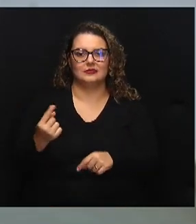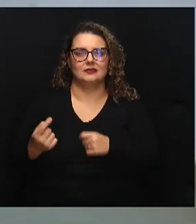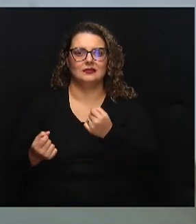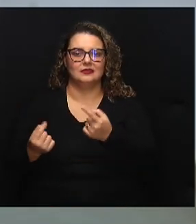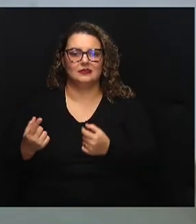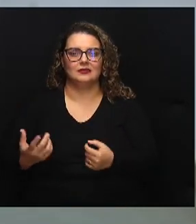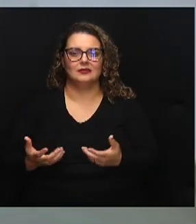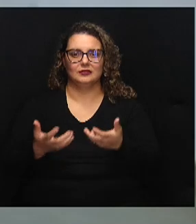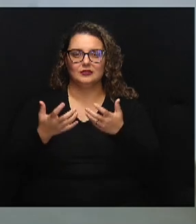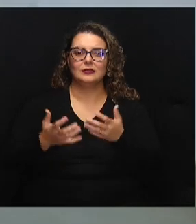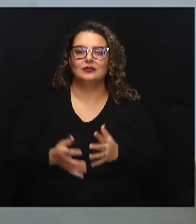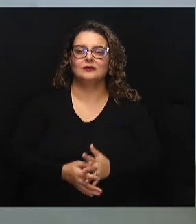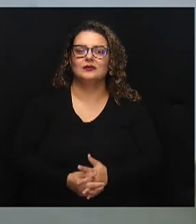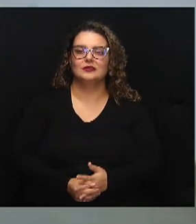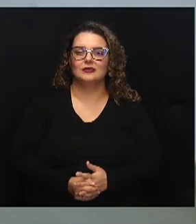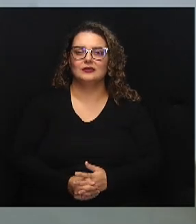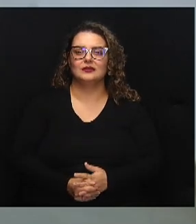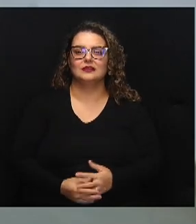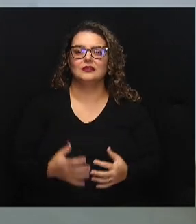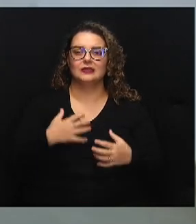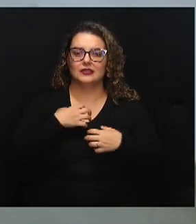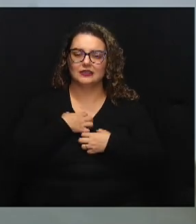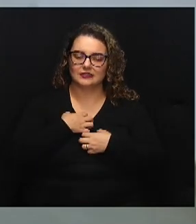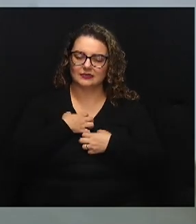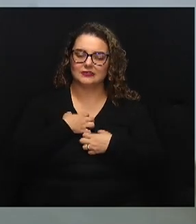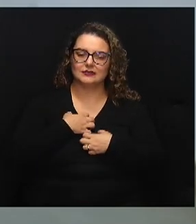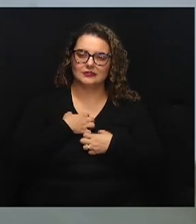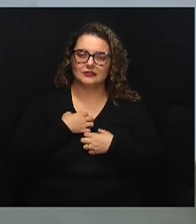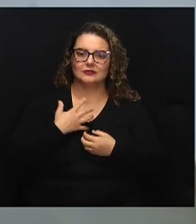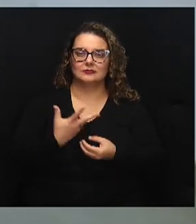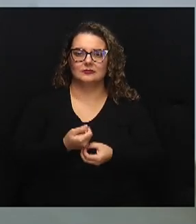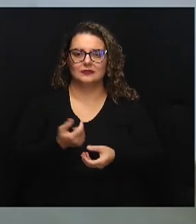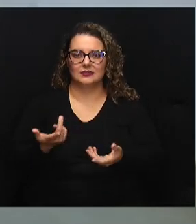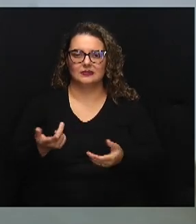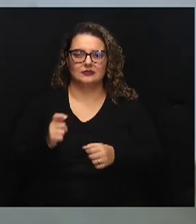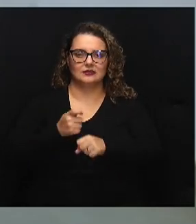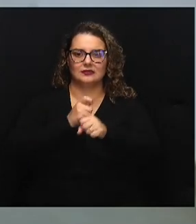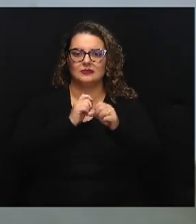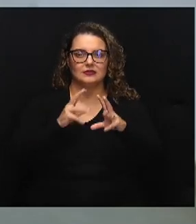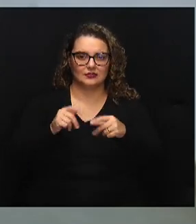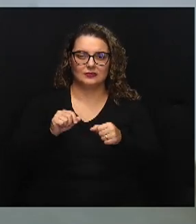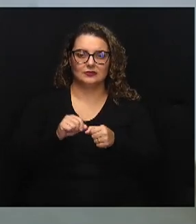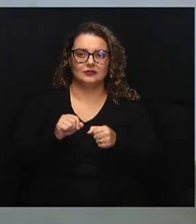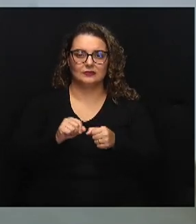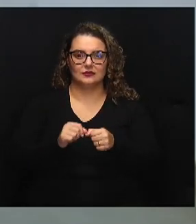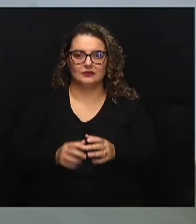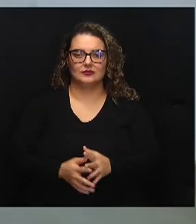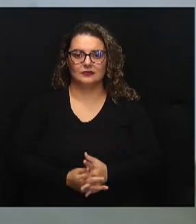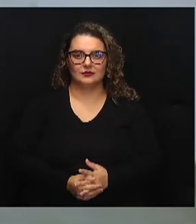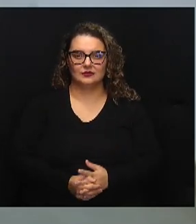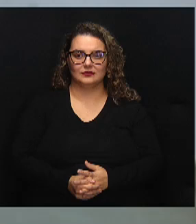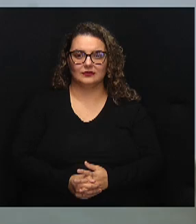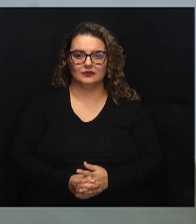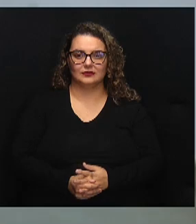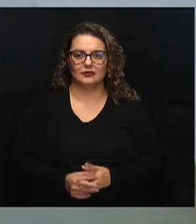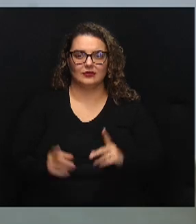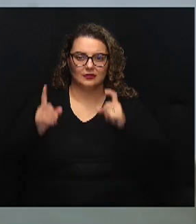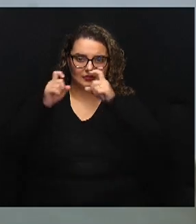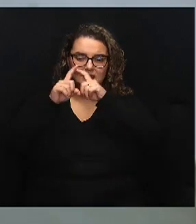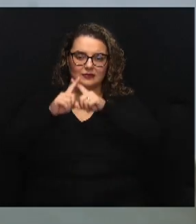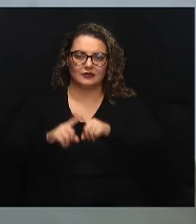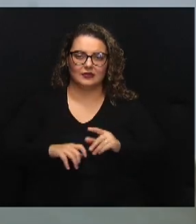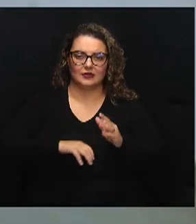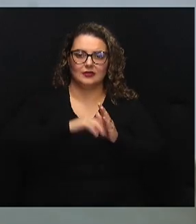eu gostaria que sentisse a minha arte, mas não na escultura, porque a escultura todo mundo já fez. Eu quis fazer um desafio, a